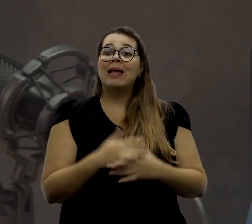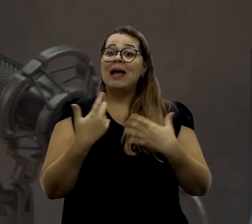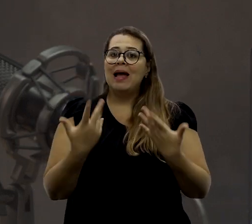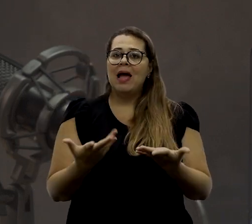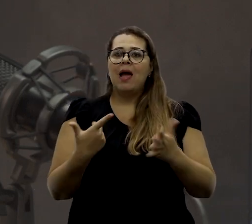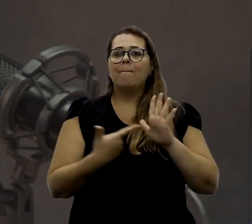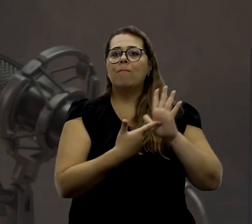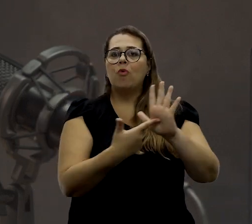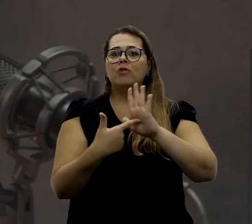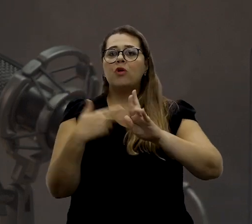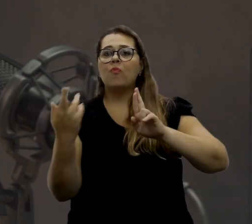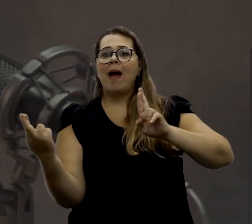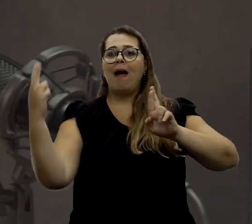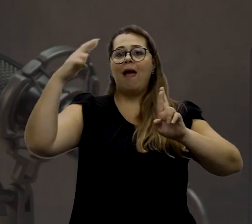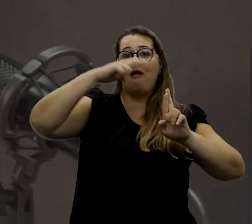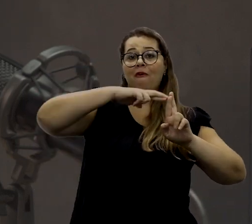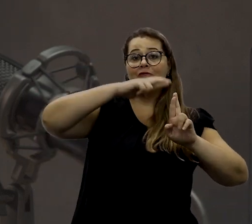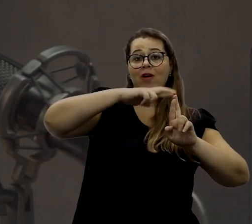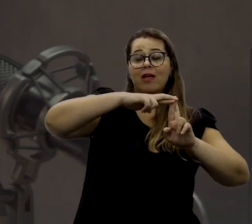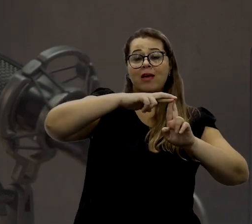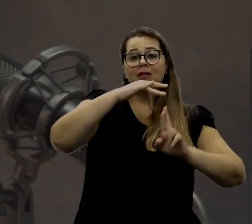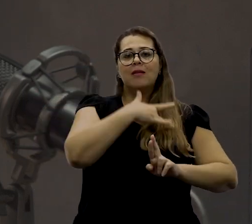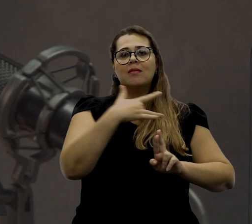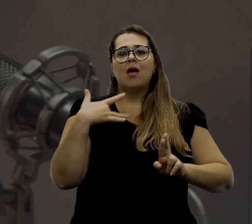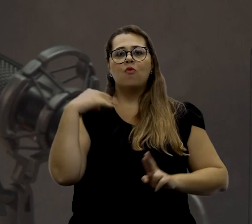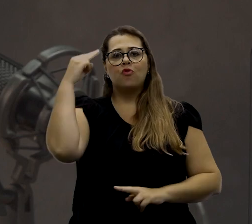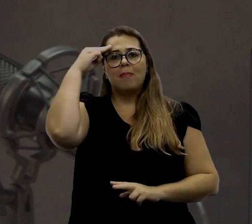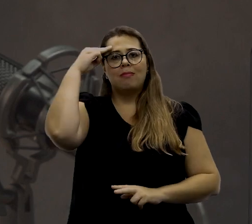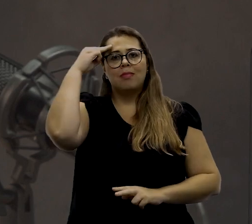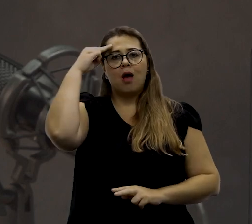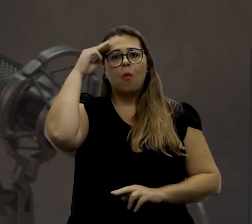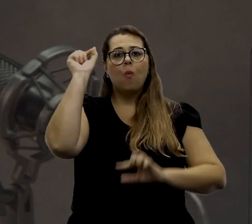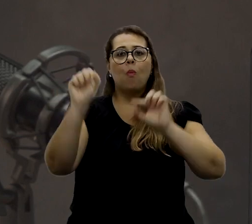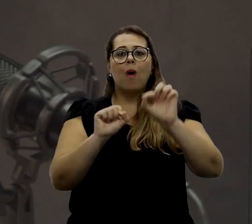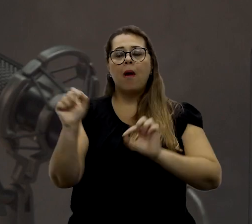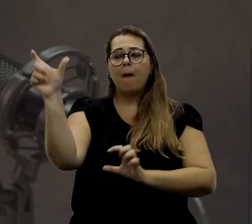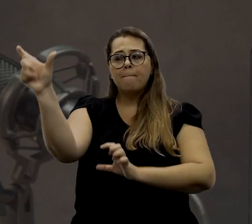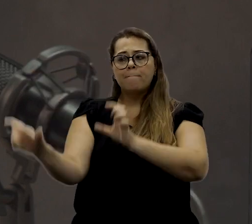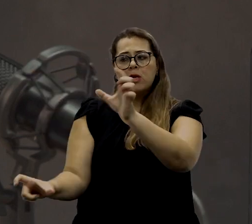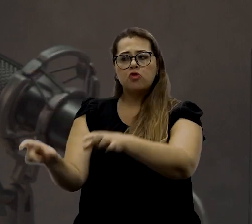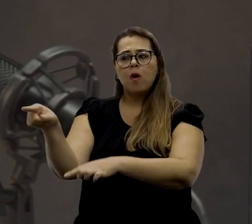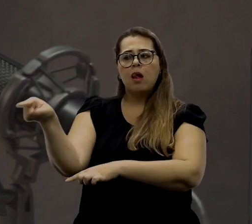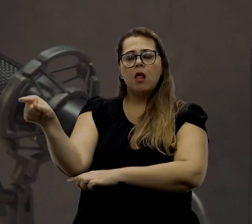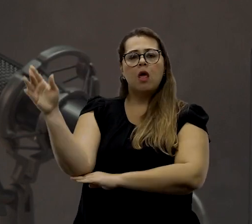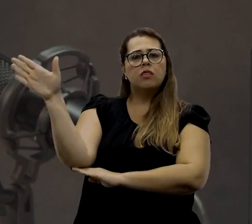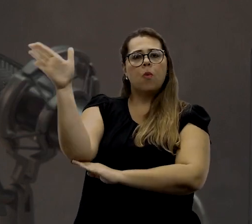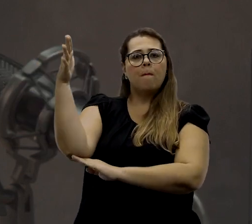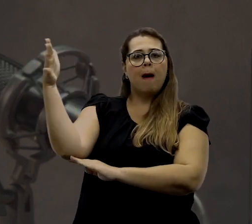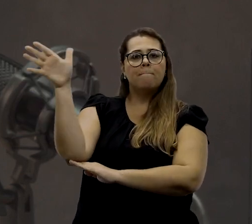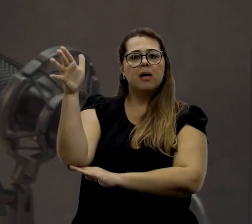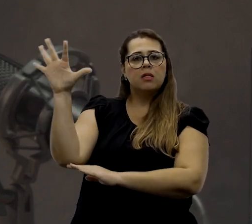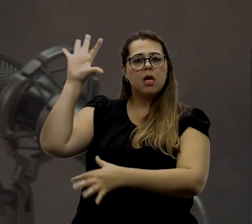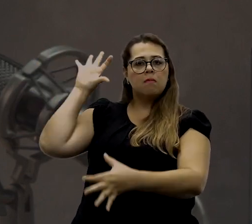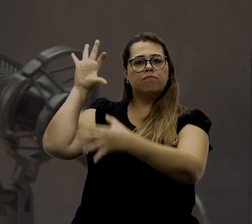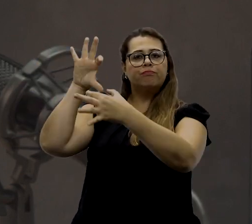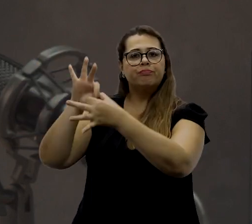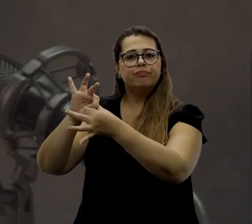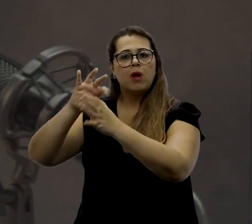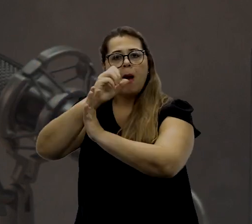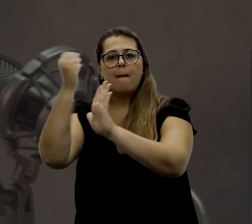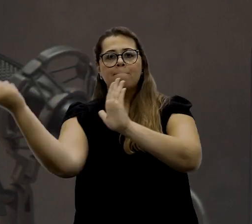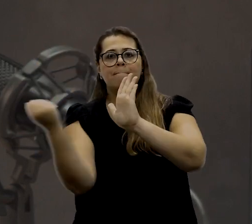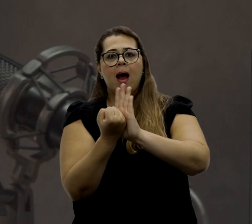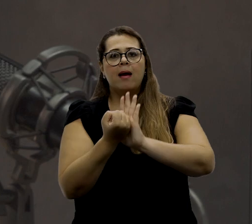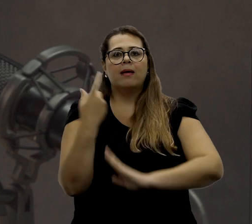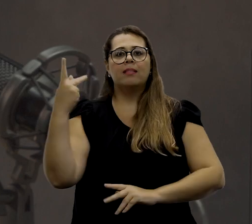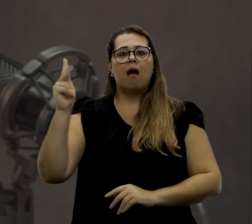verdade, uma referência assim, de saúde mental para um sujeito, é aquele sujeito que tem uma bandeira na vida dele, que ele está envolvido com